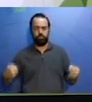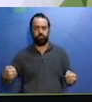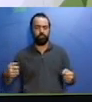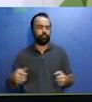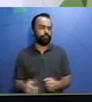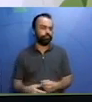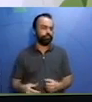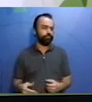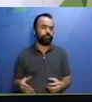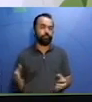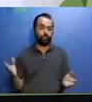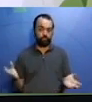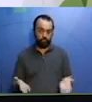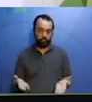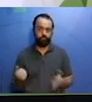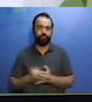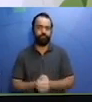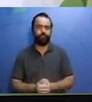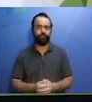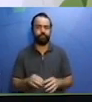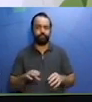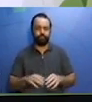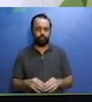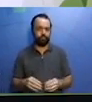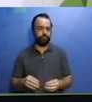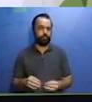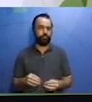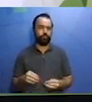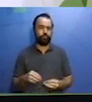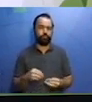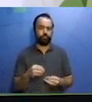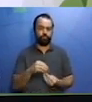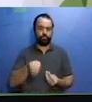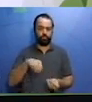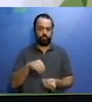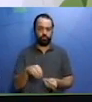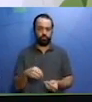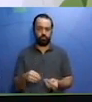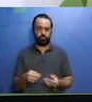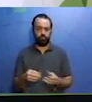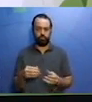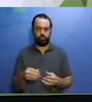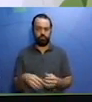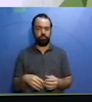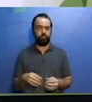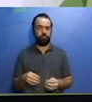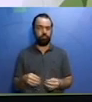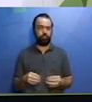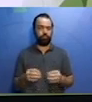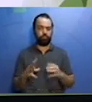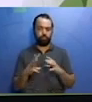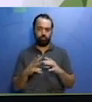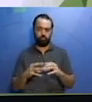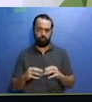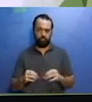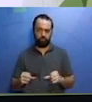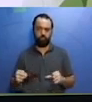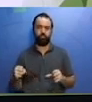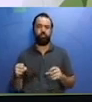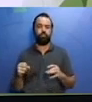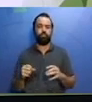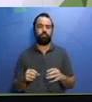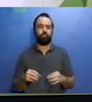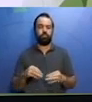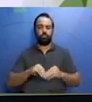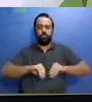Agora nós vamos falar da separação de misturas homogêneas. Até agora a gente estava falando da separação